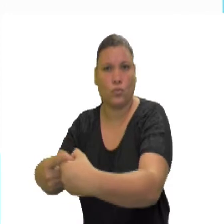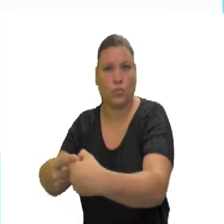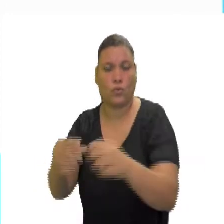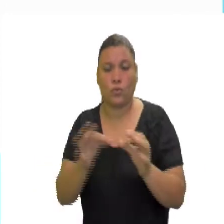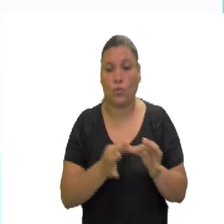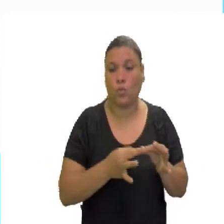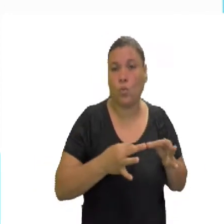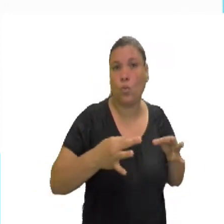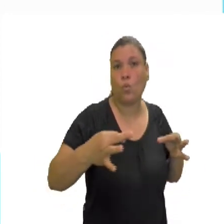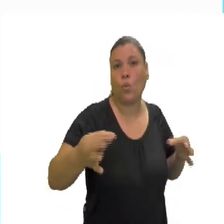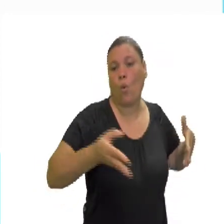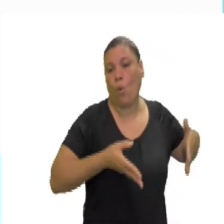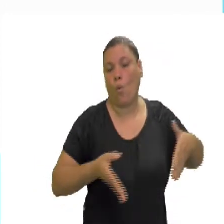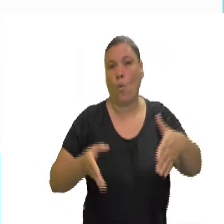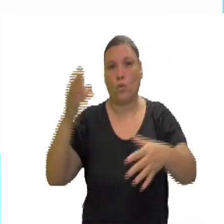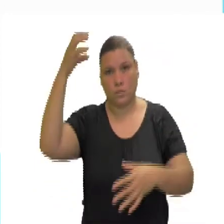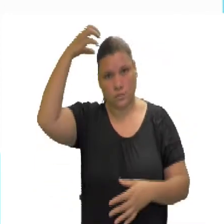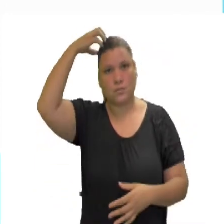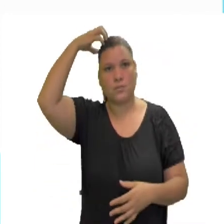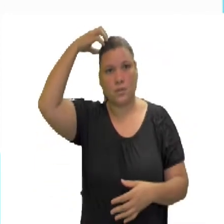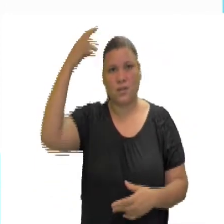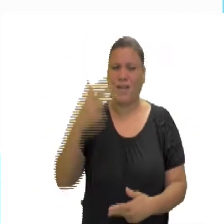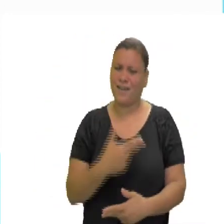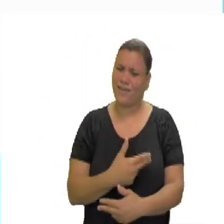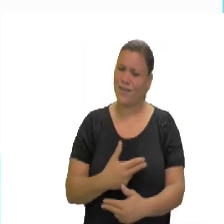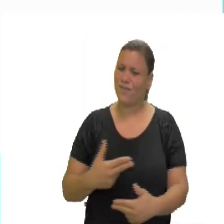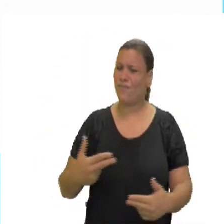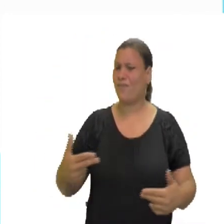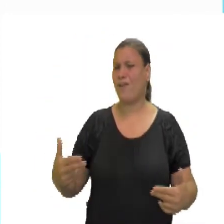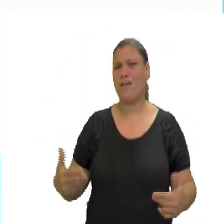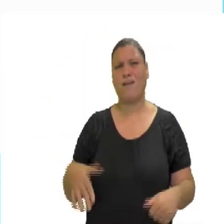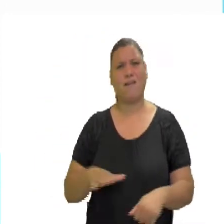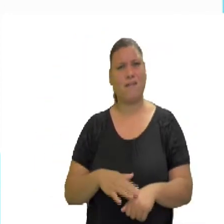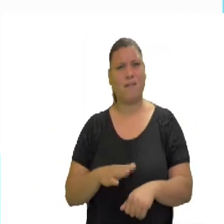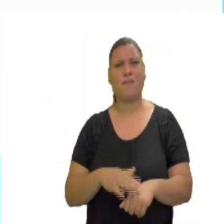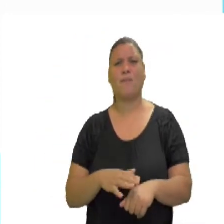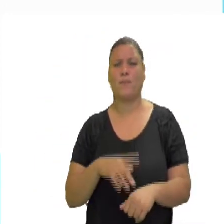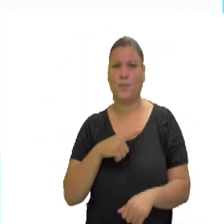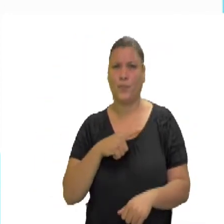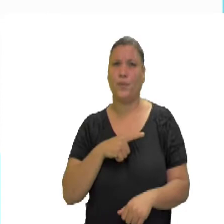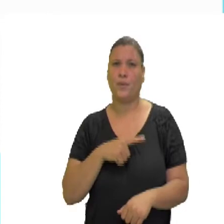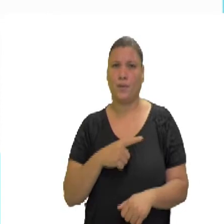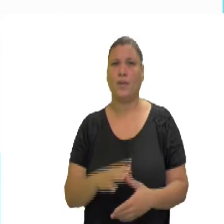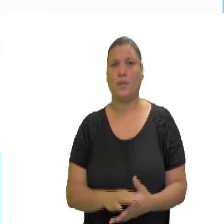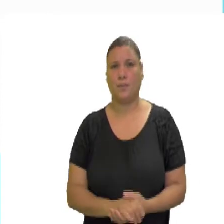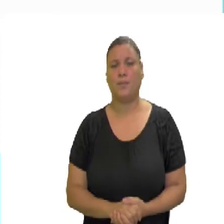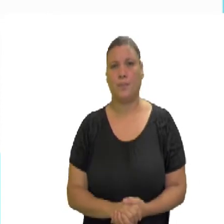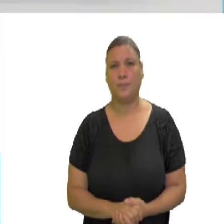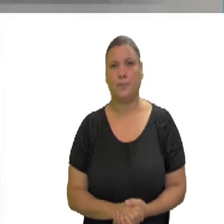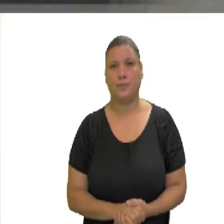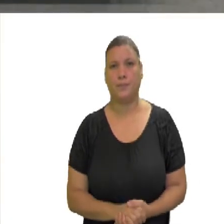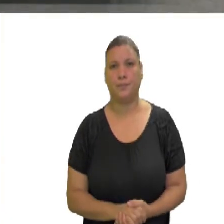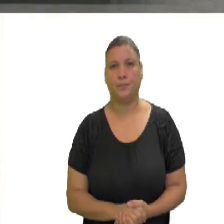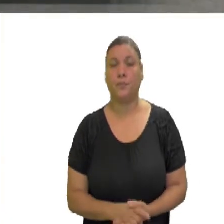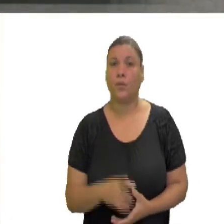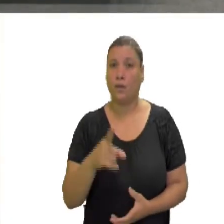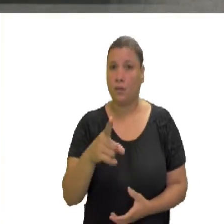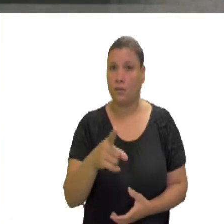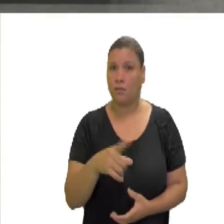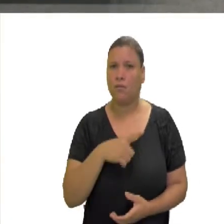Carrancas e muitas outras cidades que guardam ainda um pouco da história do Brasil. Se vocês